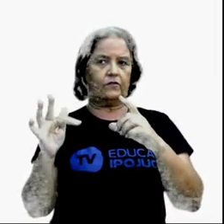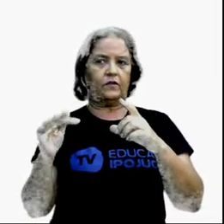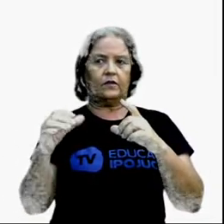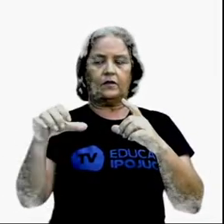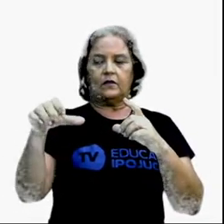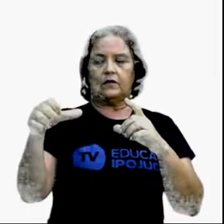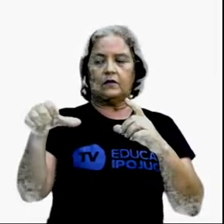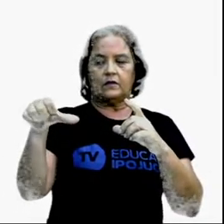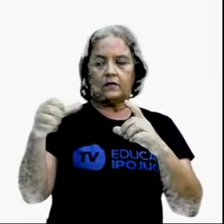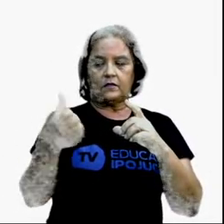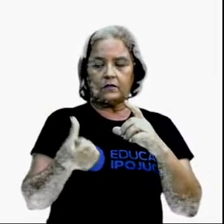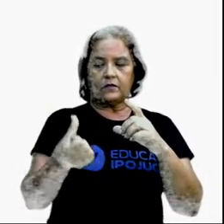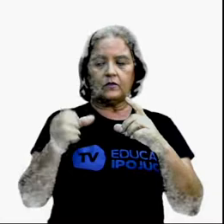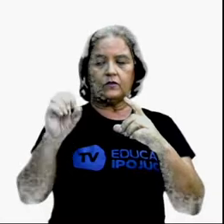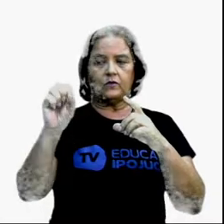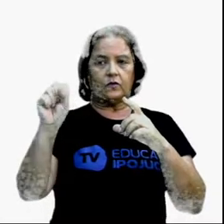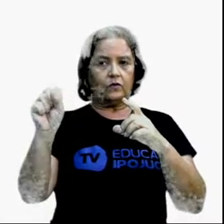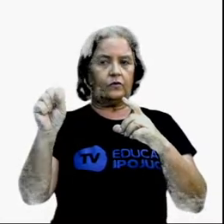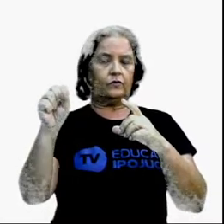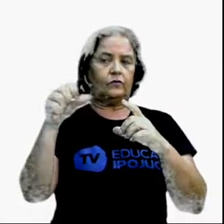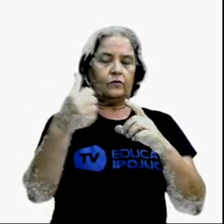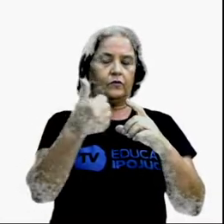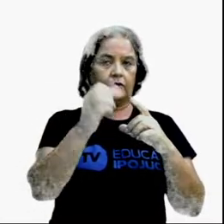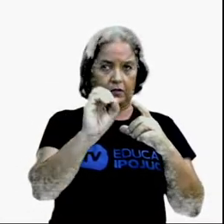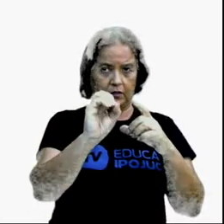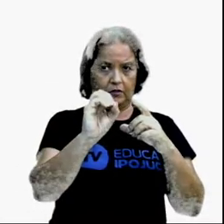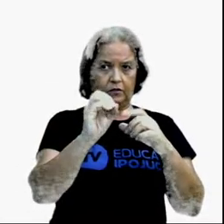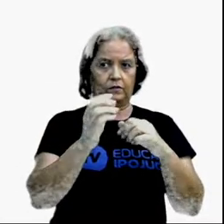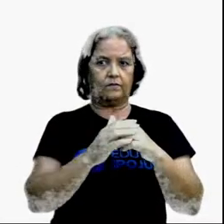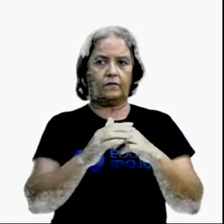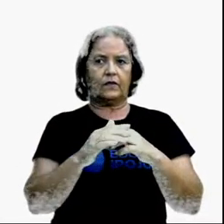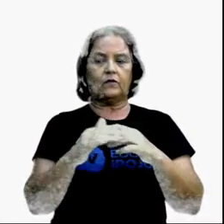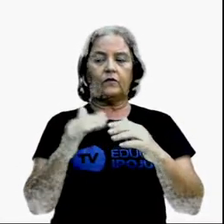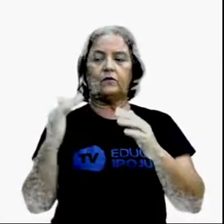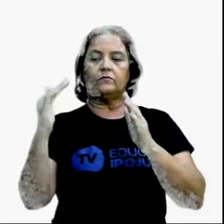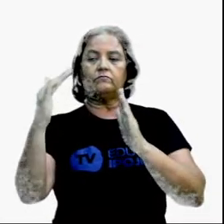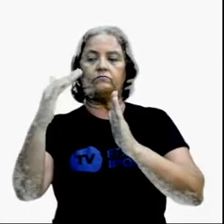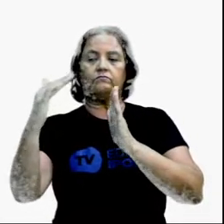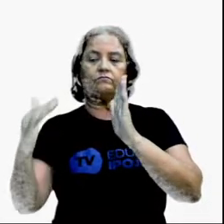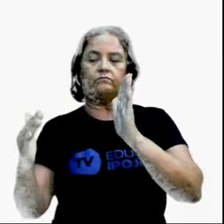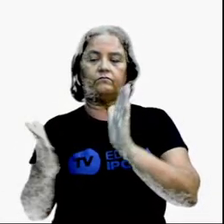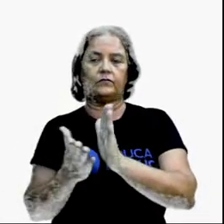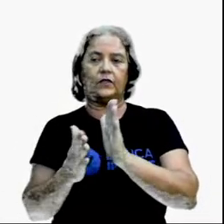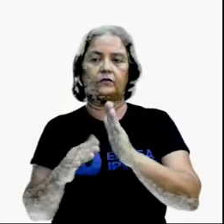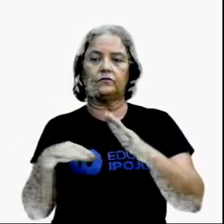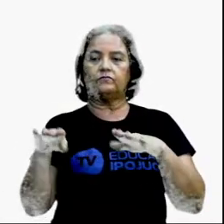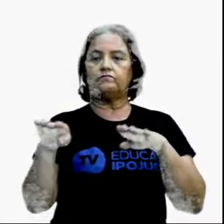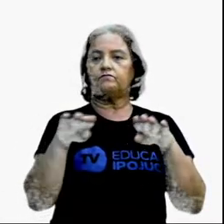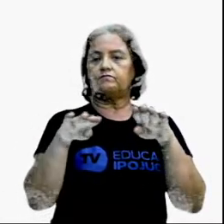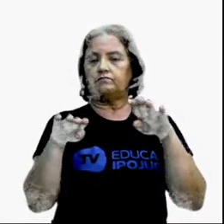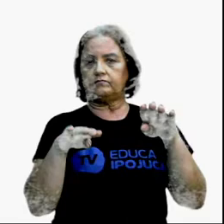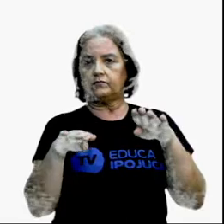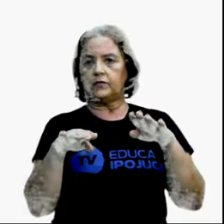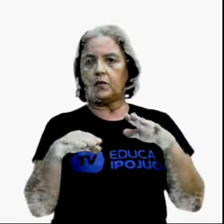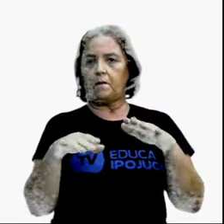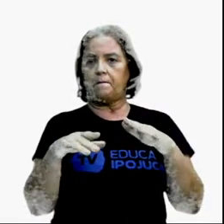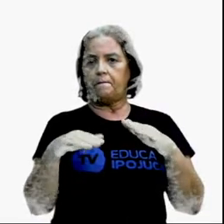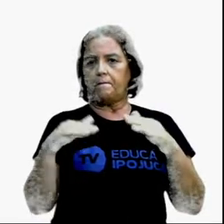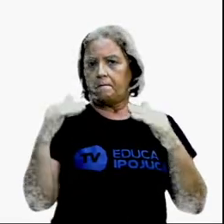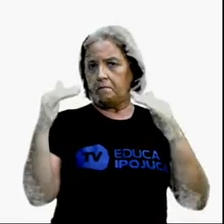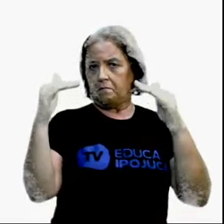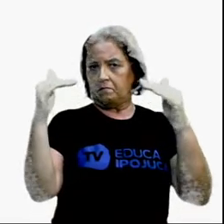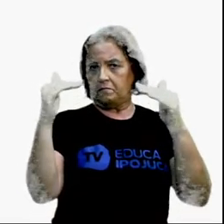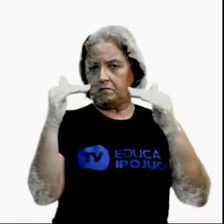10. Já percebeu que os lados correspondentes, eles são proporcionais? Olha